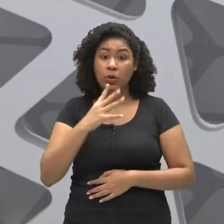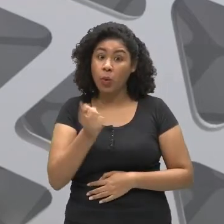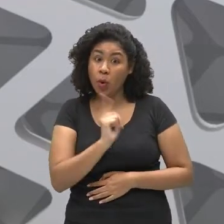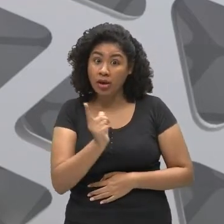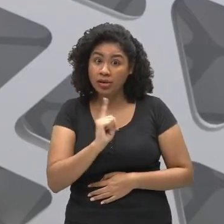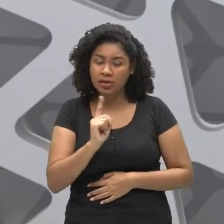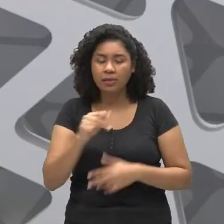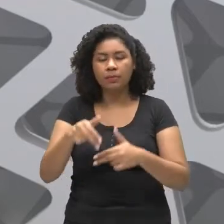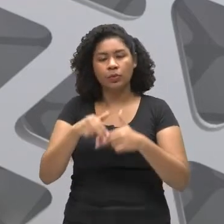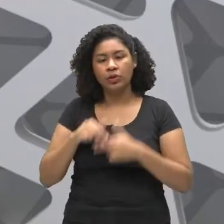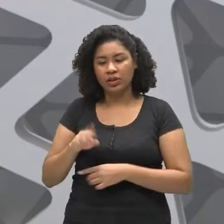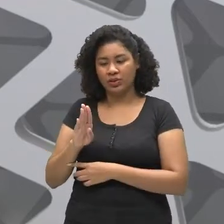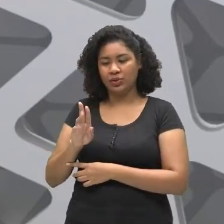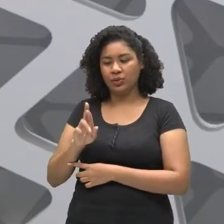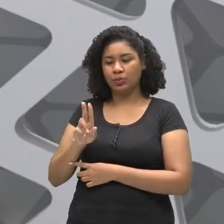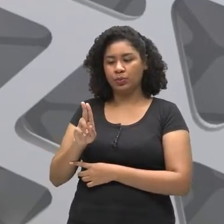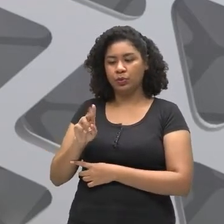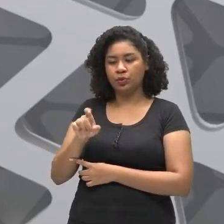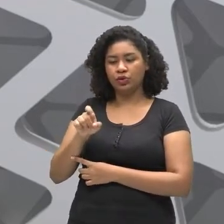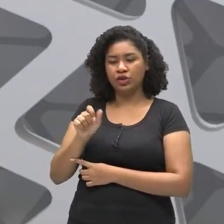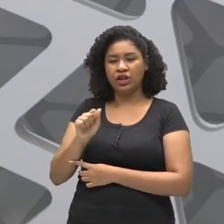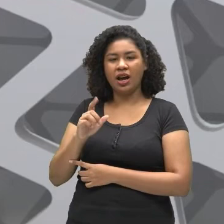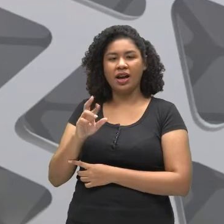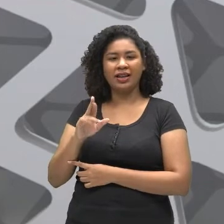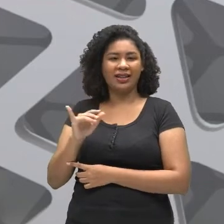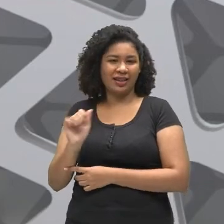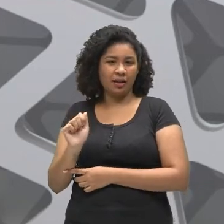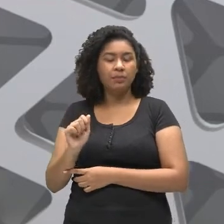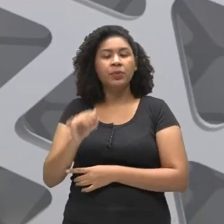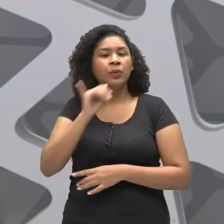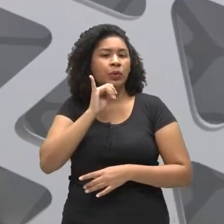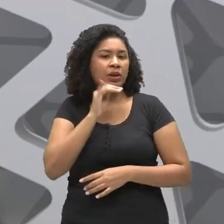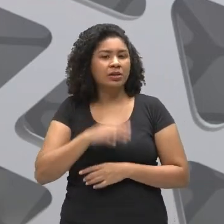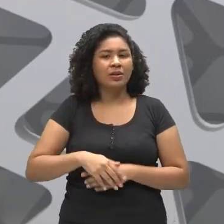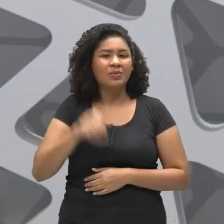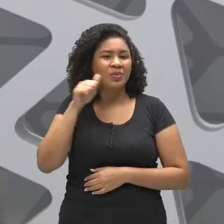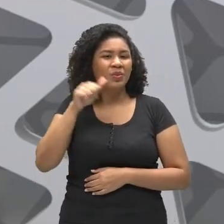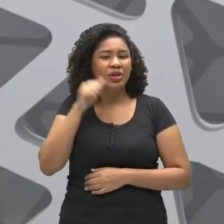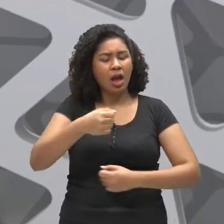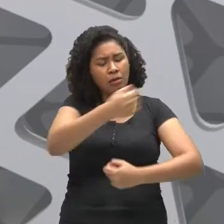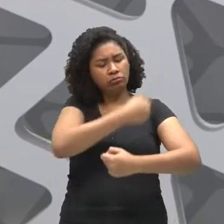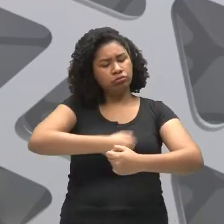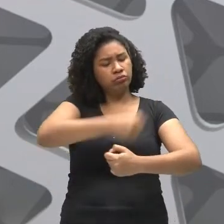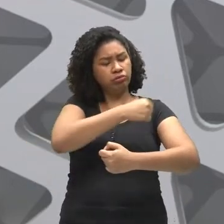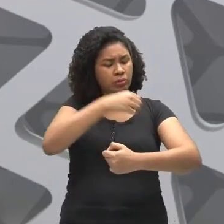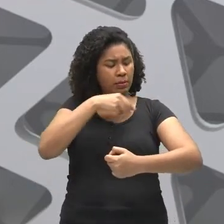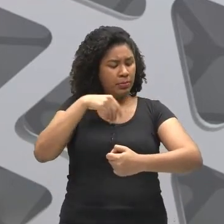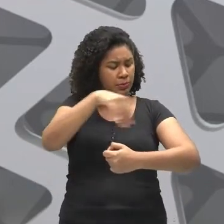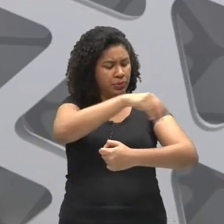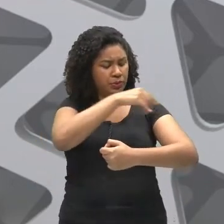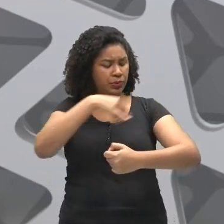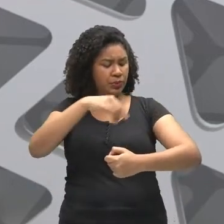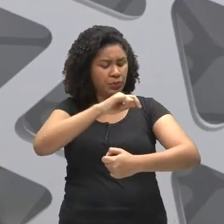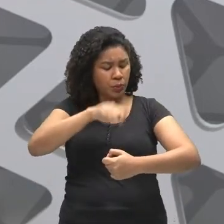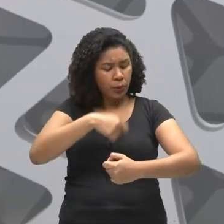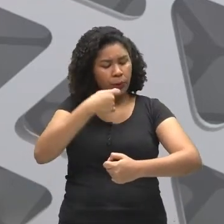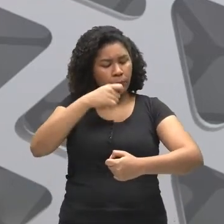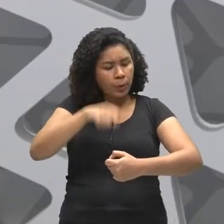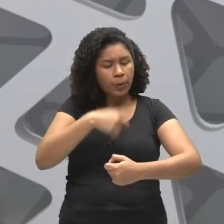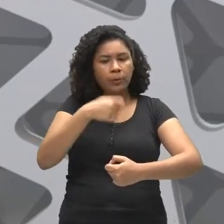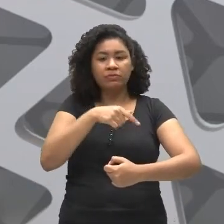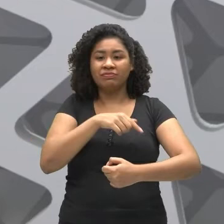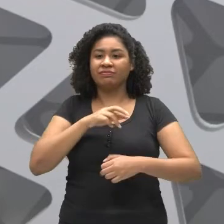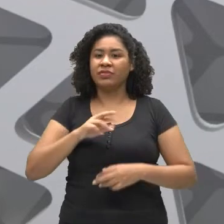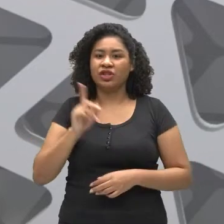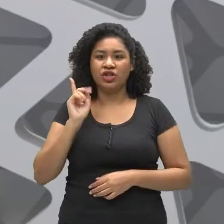por exemplo, um simples tempero, uma simples mulher que decidiu morar sozinha, né? Uma simples